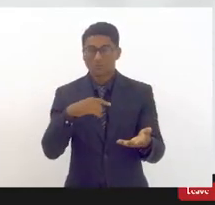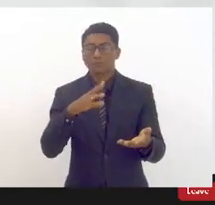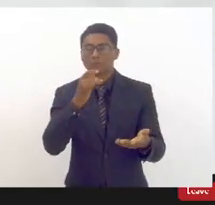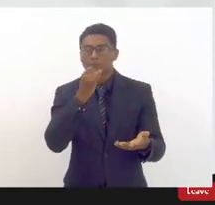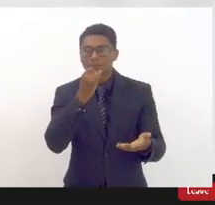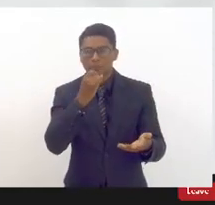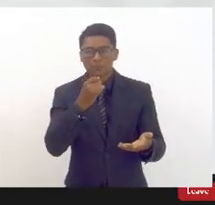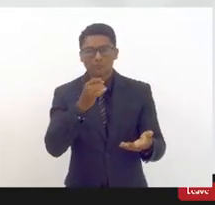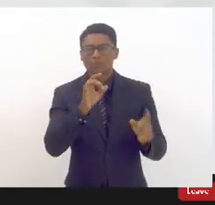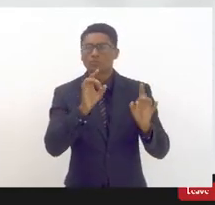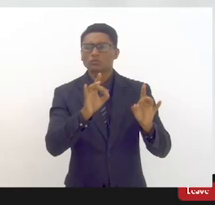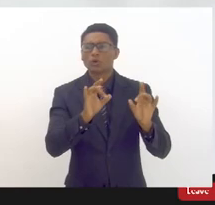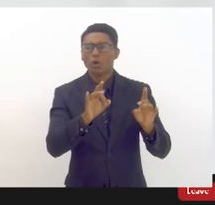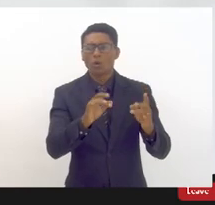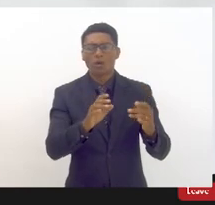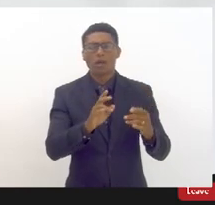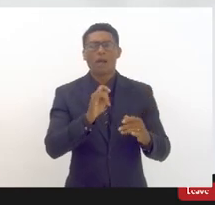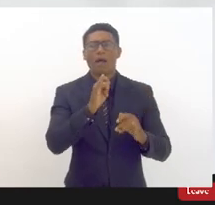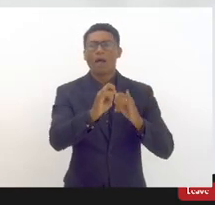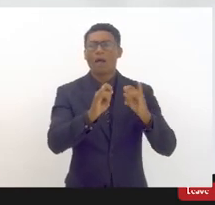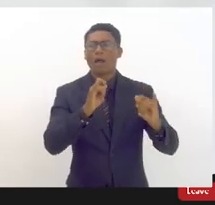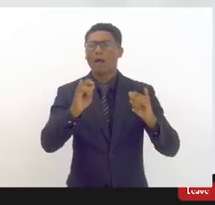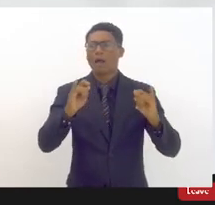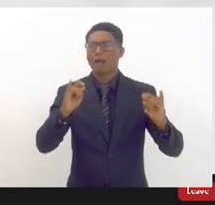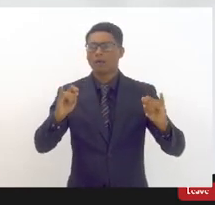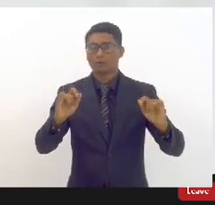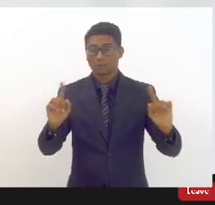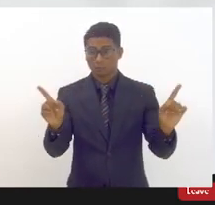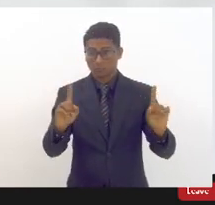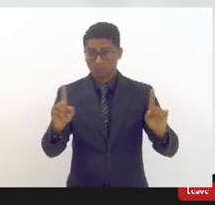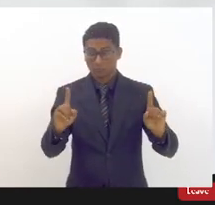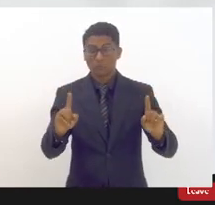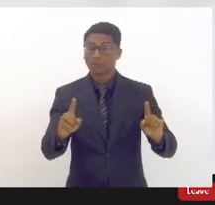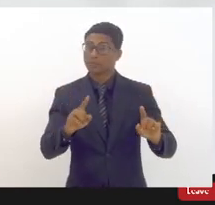ser uma notificação que aparece em cima do visor, ele abre